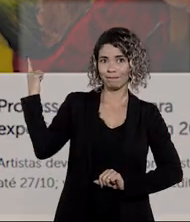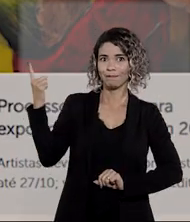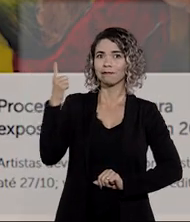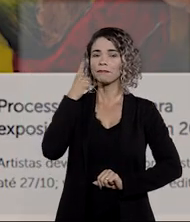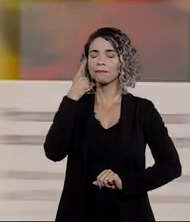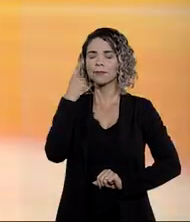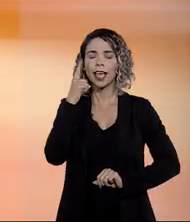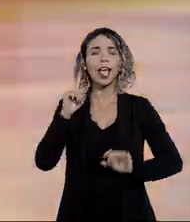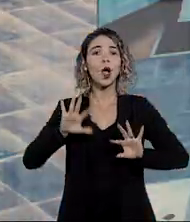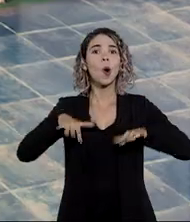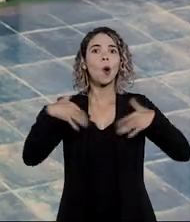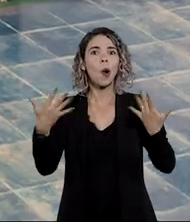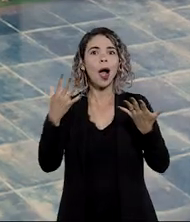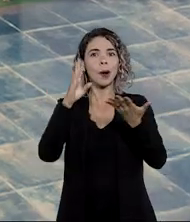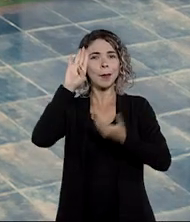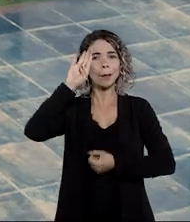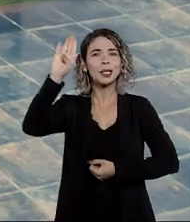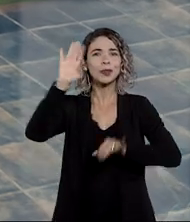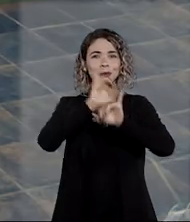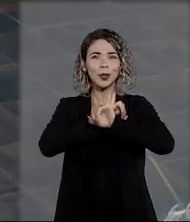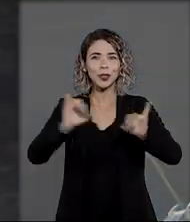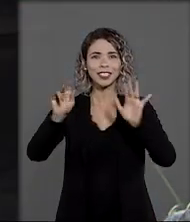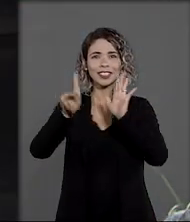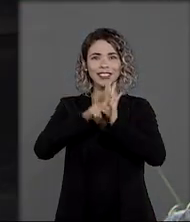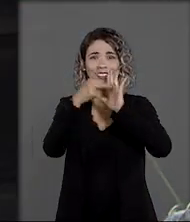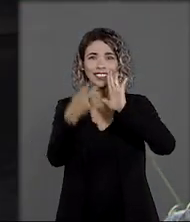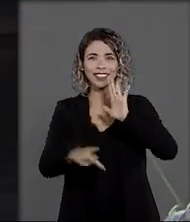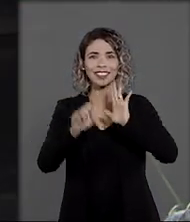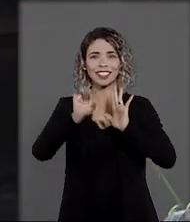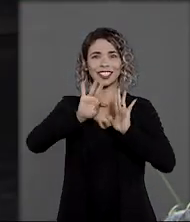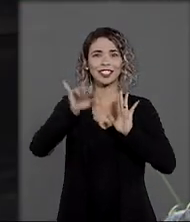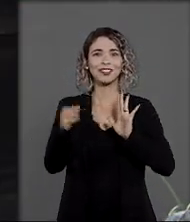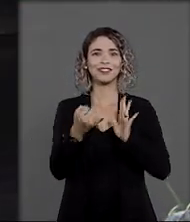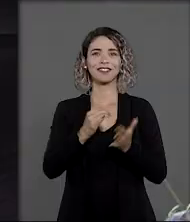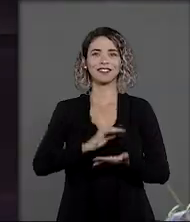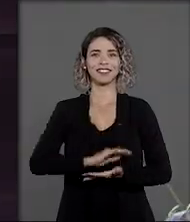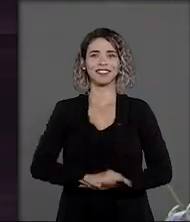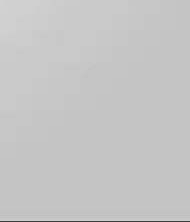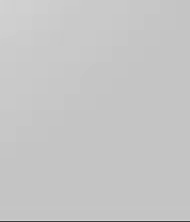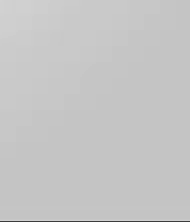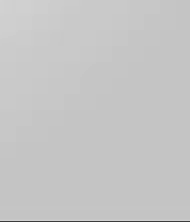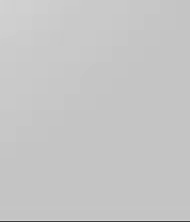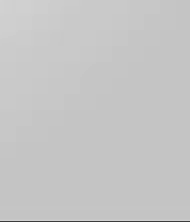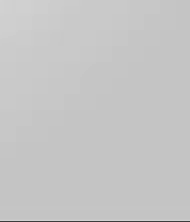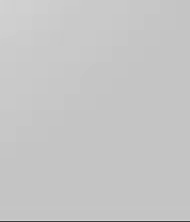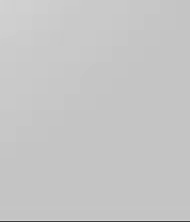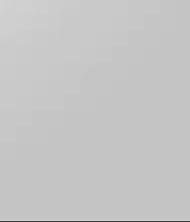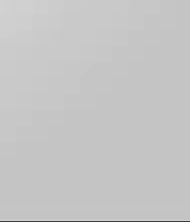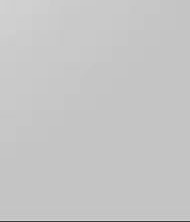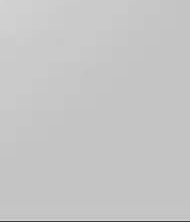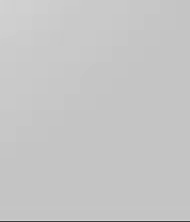que aparece na tela e fique por dentro das principais notícias do Tribunal da Cidadania. Música.